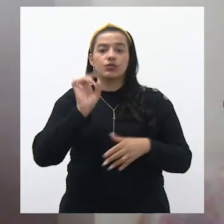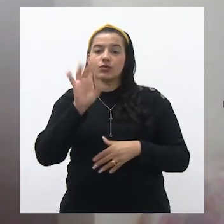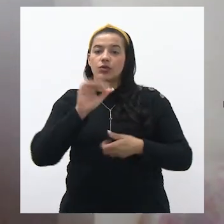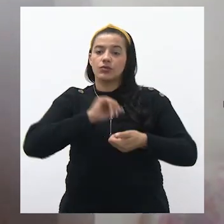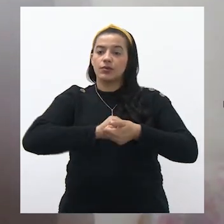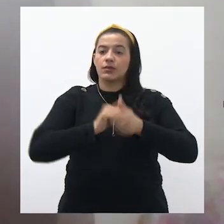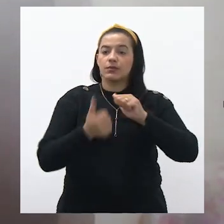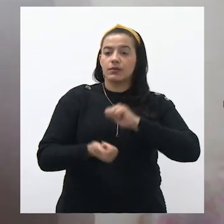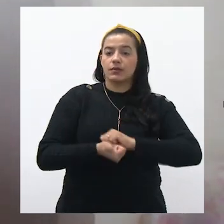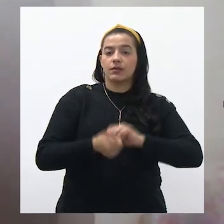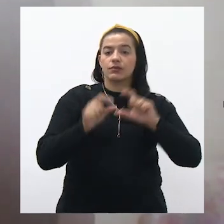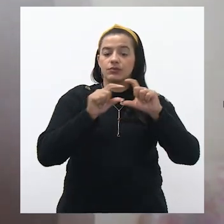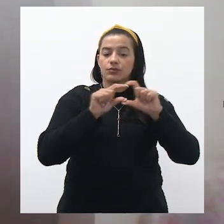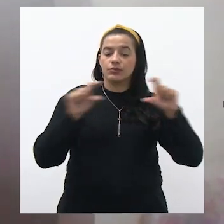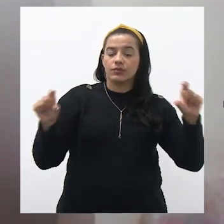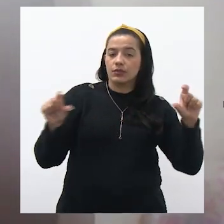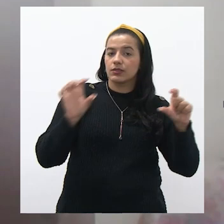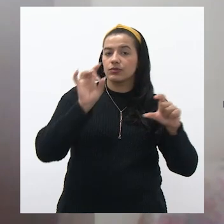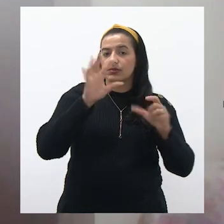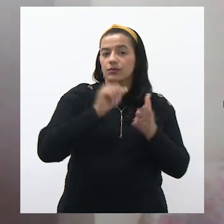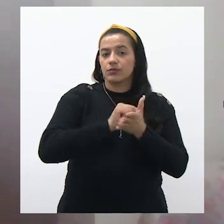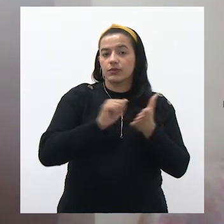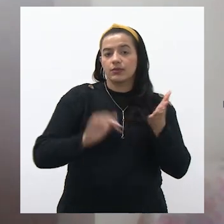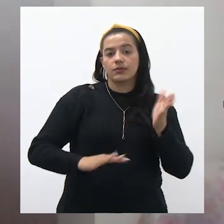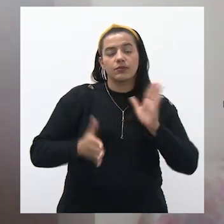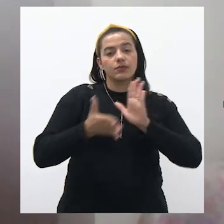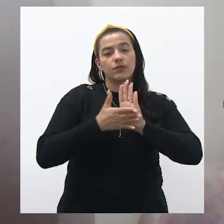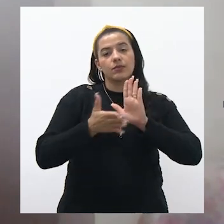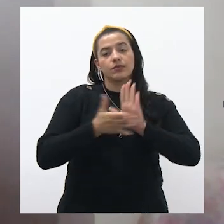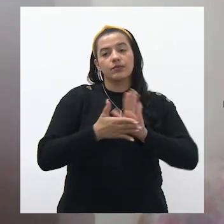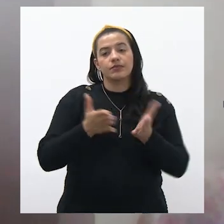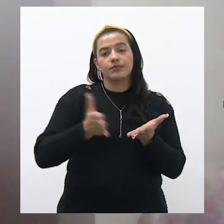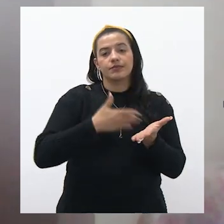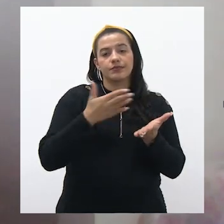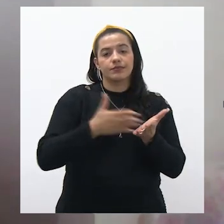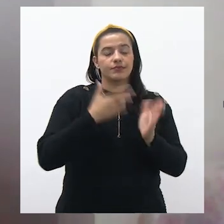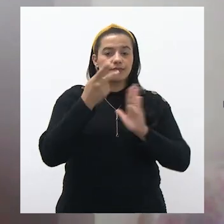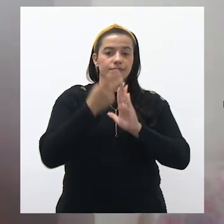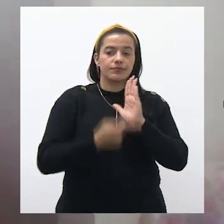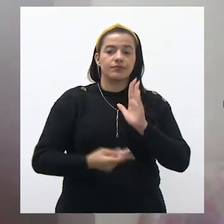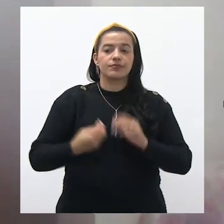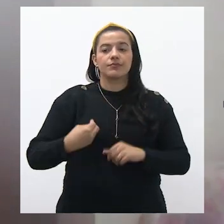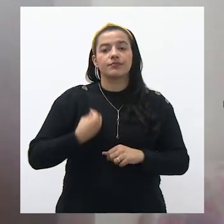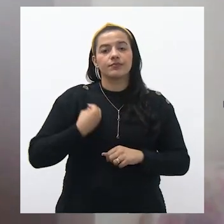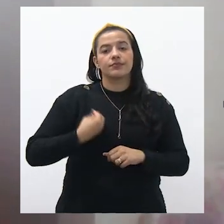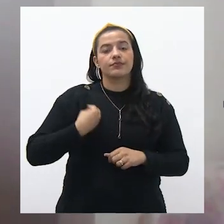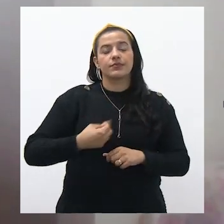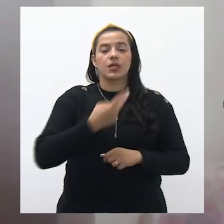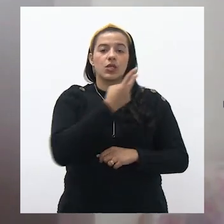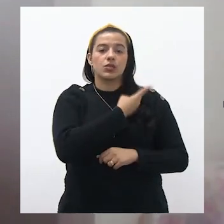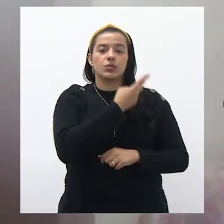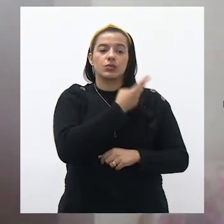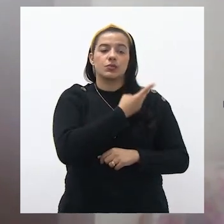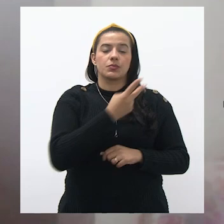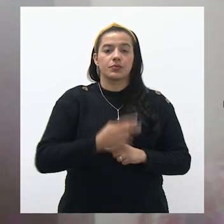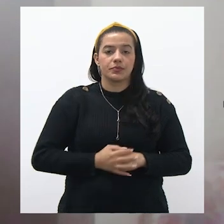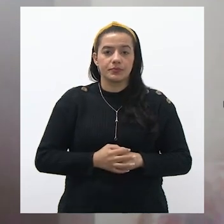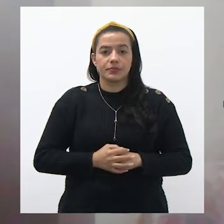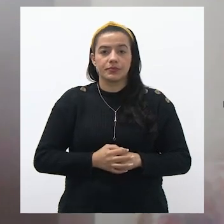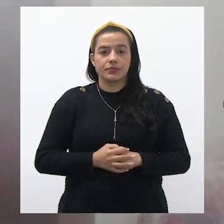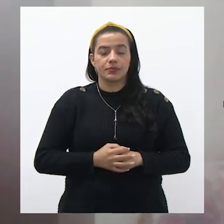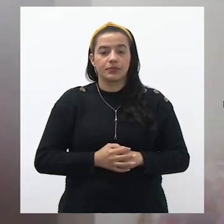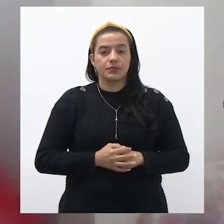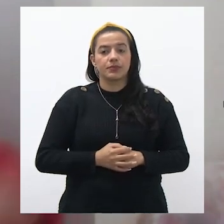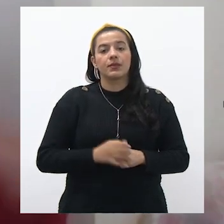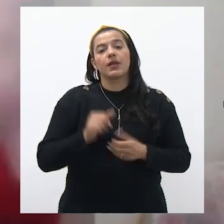e de um trecho de uma atividade proposta no caderno do projeto de vida da segunda série do ensino médio.